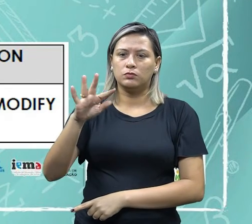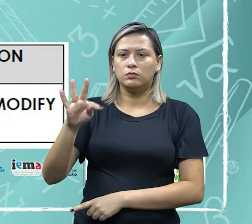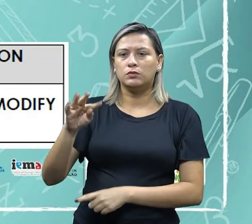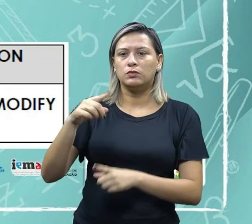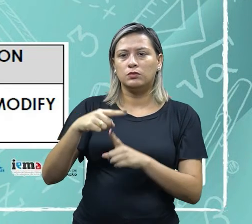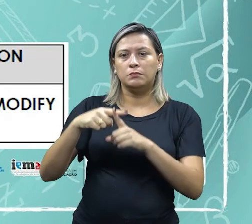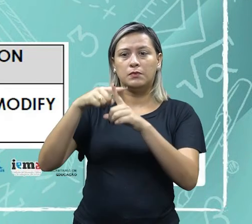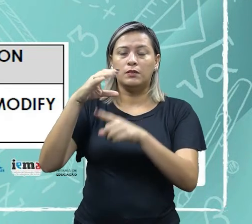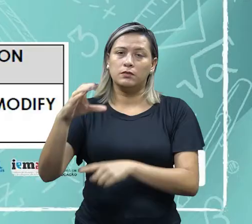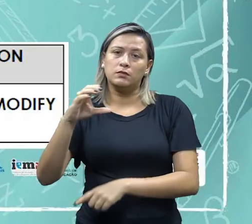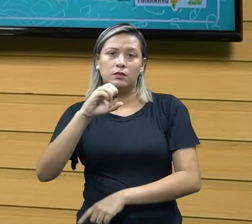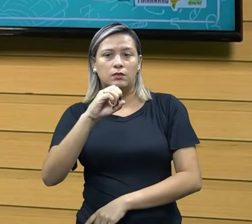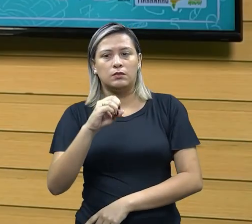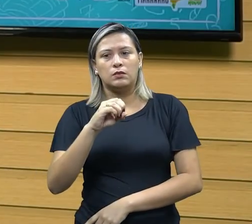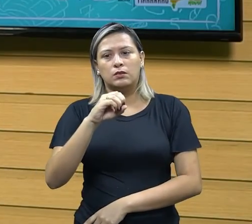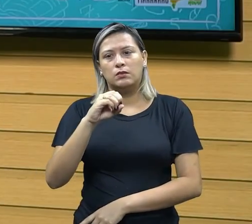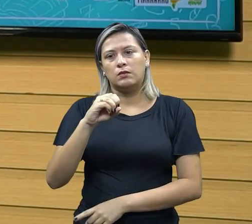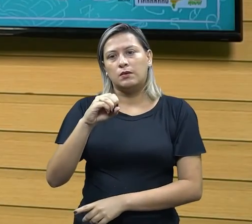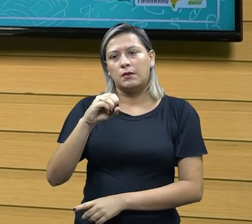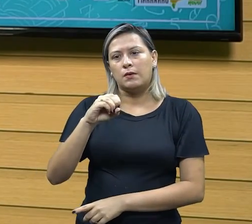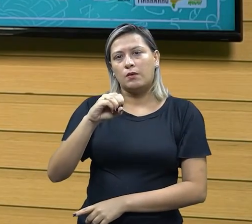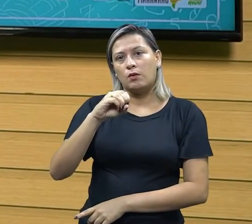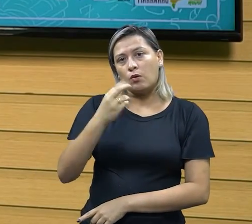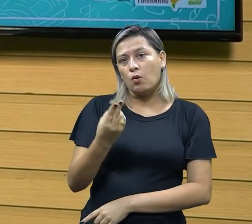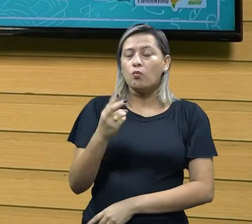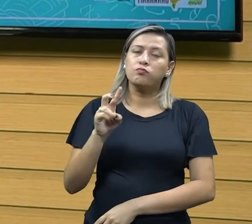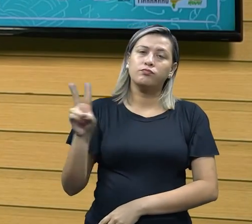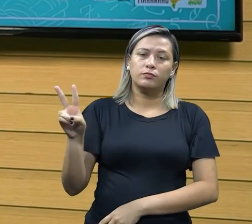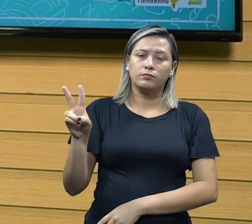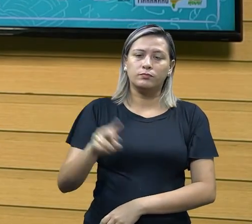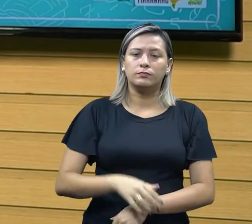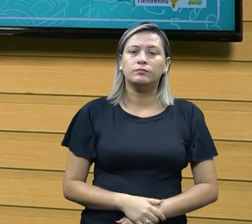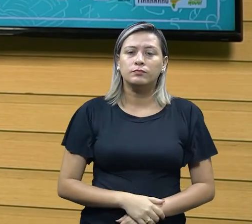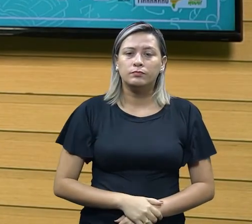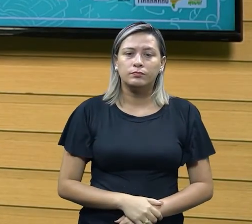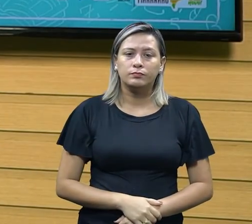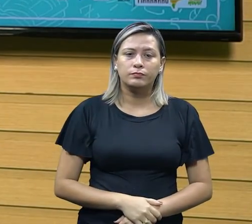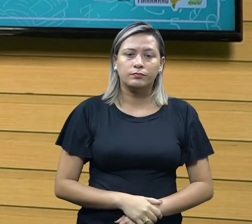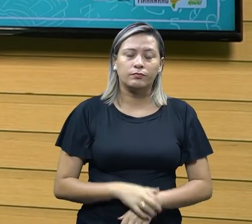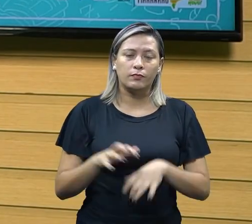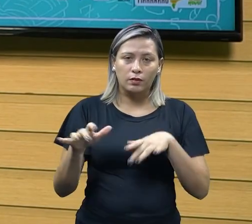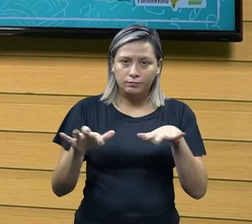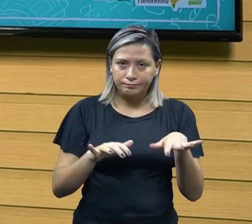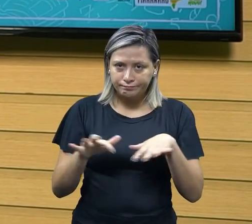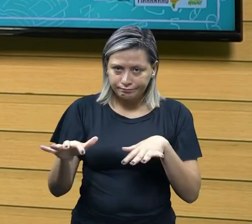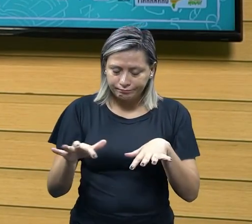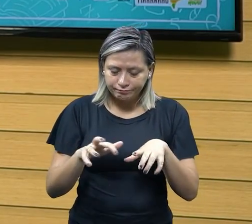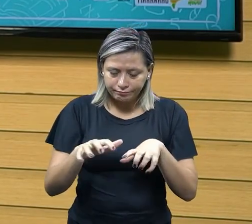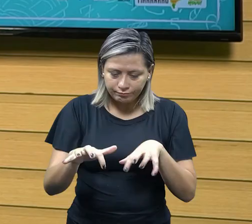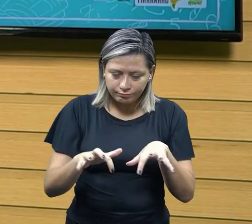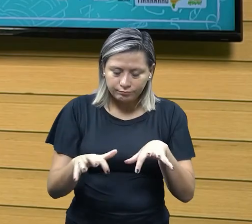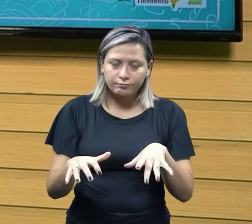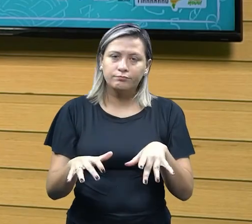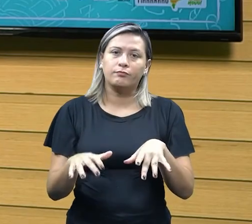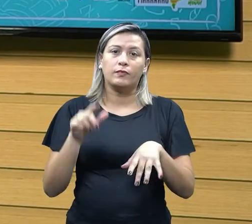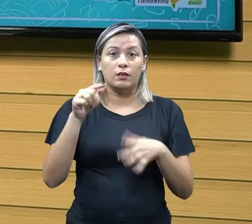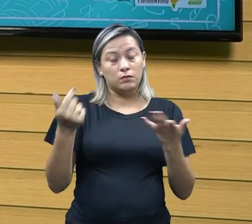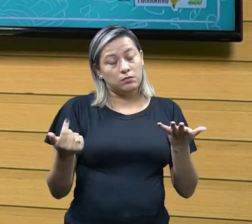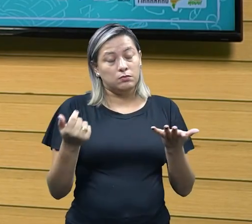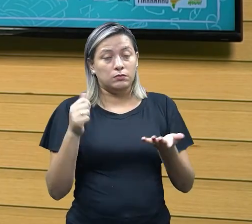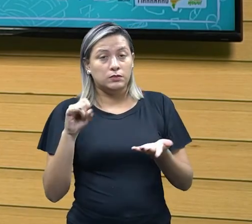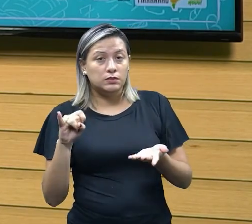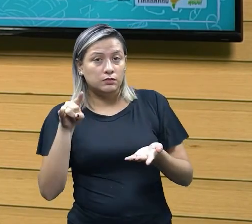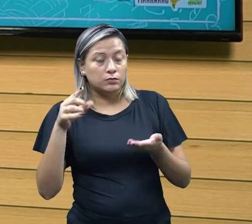depois sim Ctrl+V. De um modo geral, nós vamos utilizar Ctrl+C e Ctrl+V, ou seja, se você vai pegar um desenho